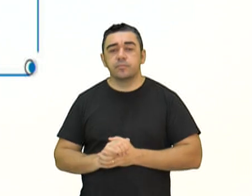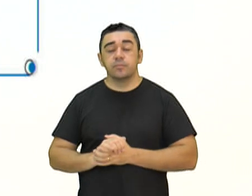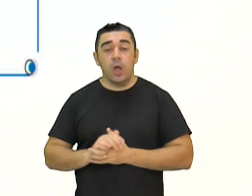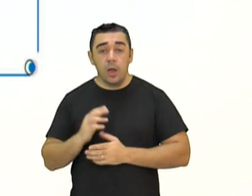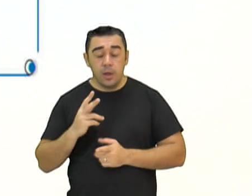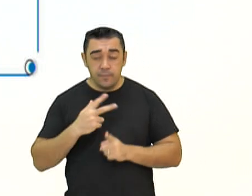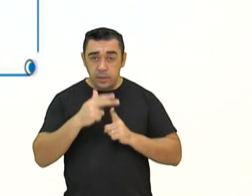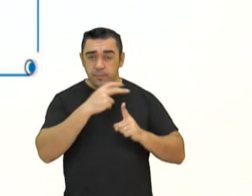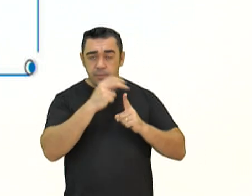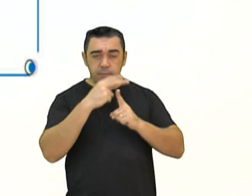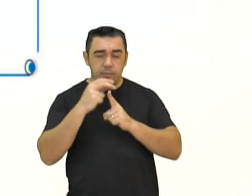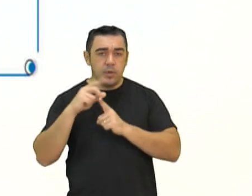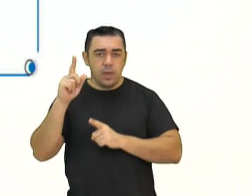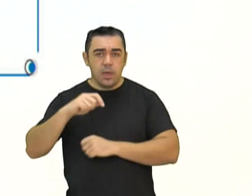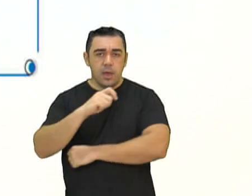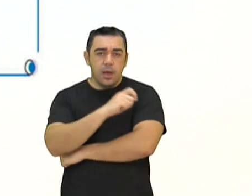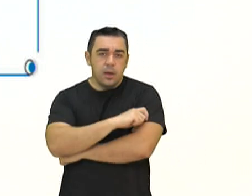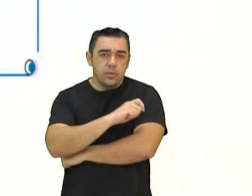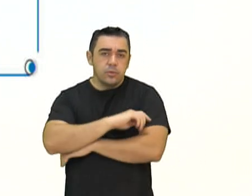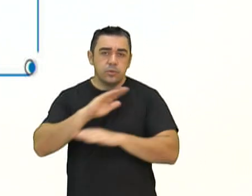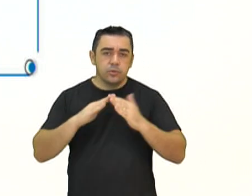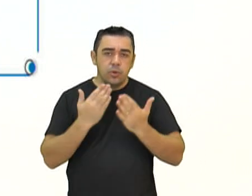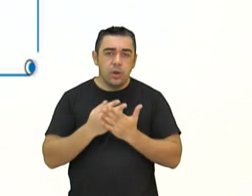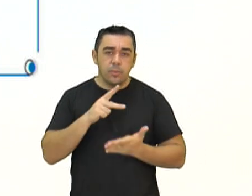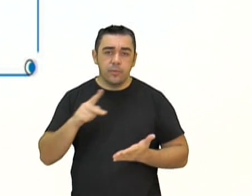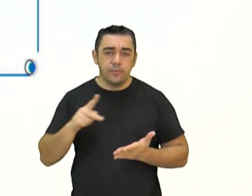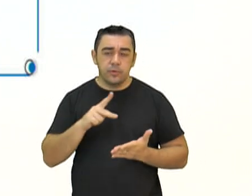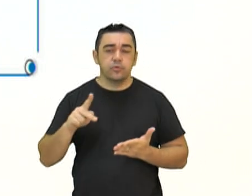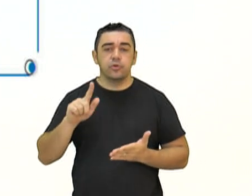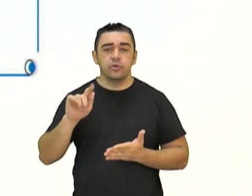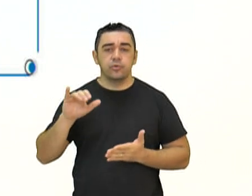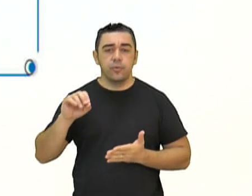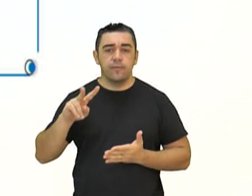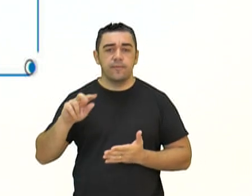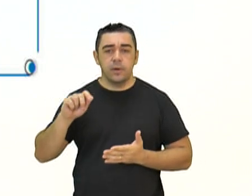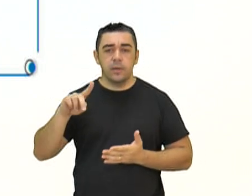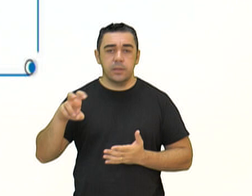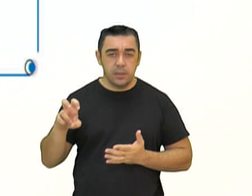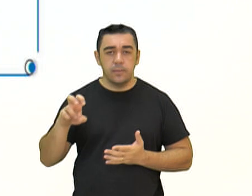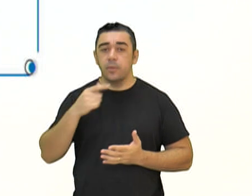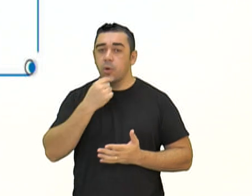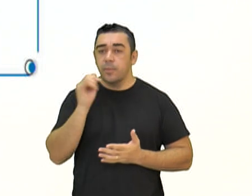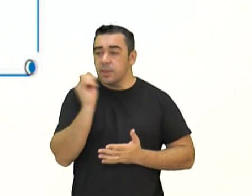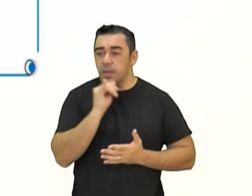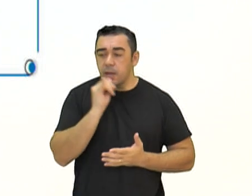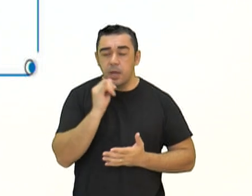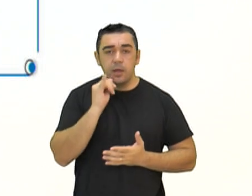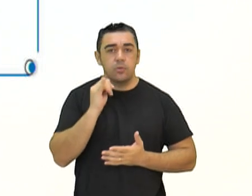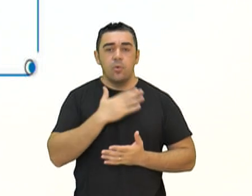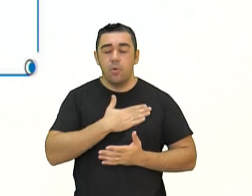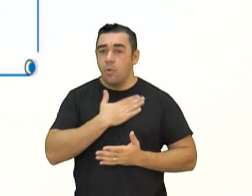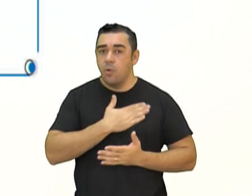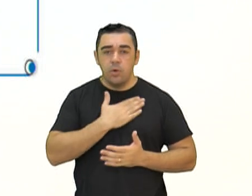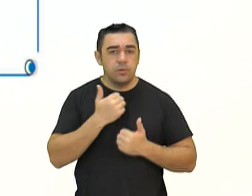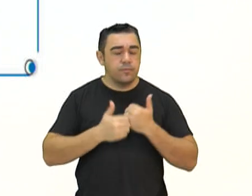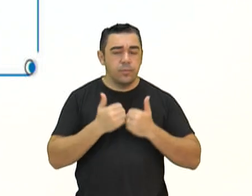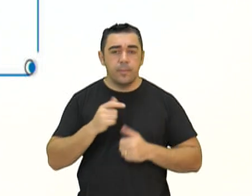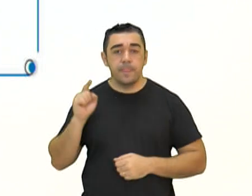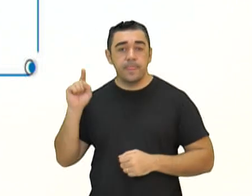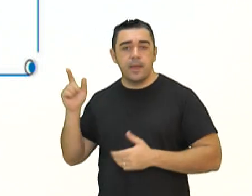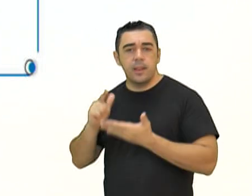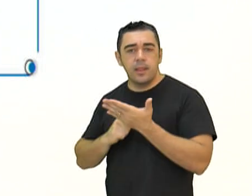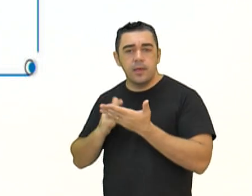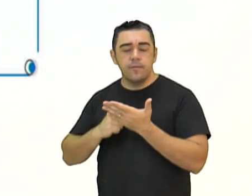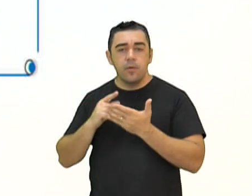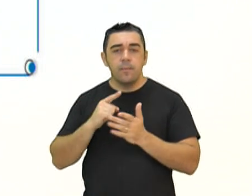maiores vencedores são os alunos da escola do professor Giovanni, italiano fanático por futebol. Neste livro, a obsessão